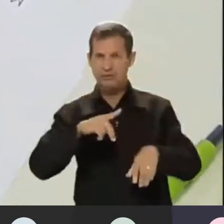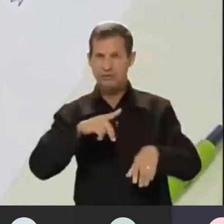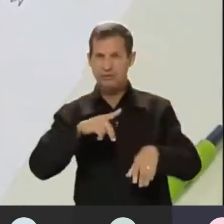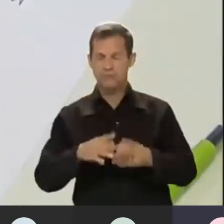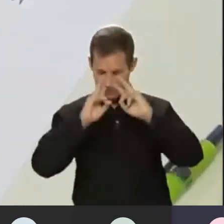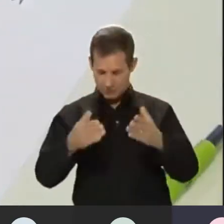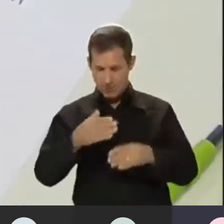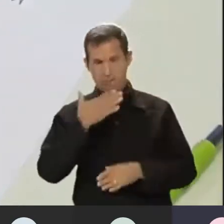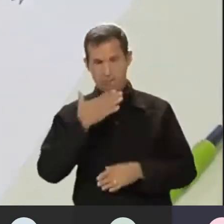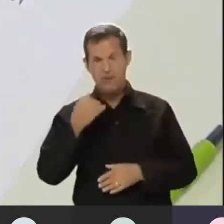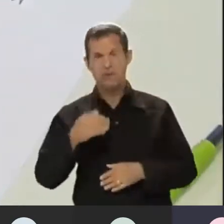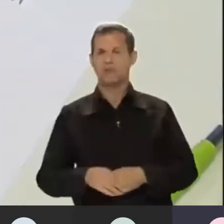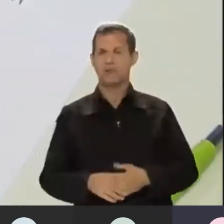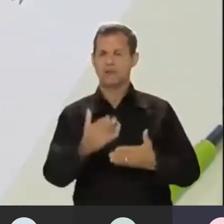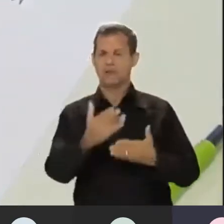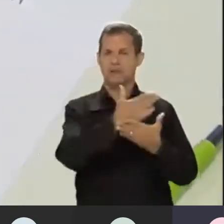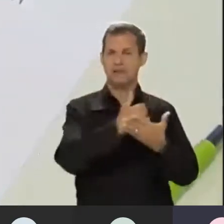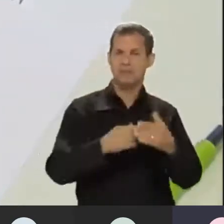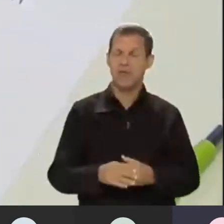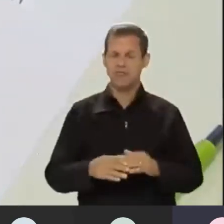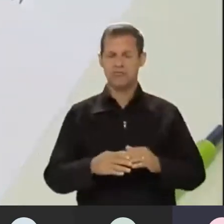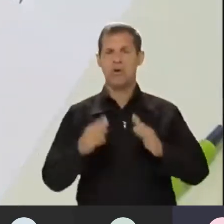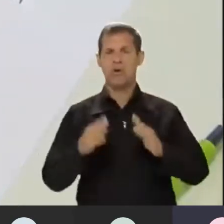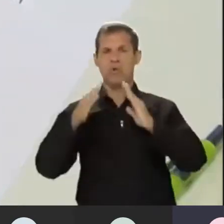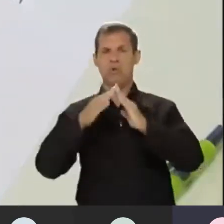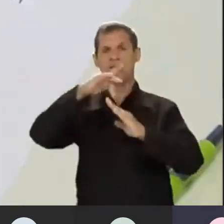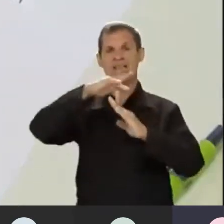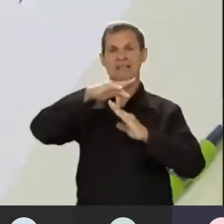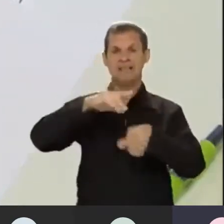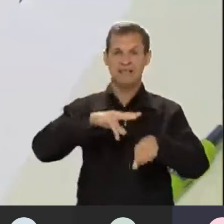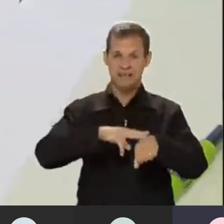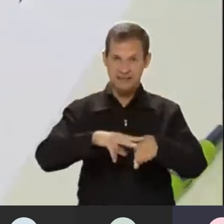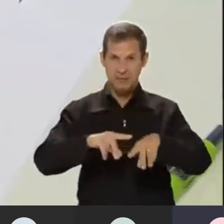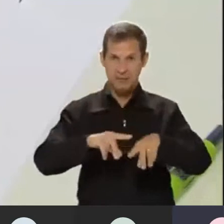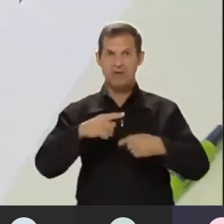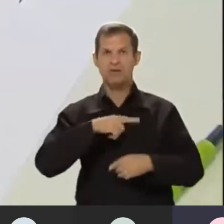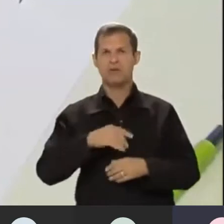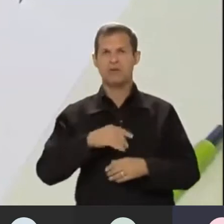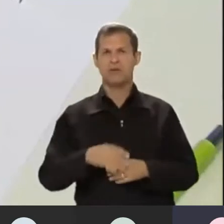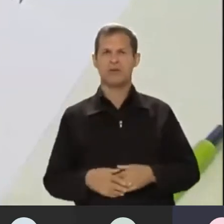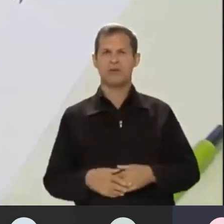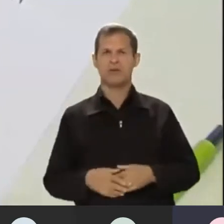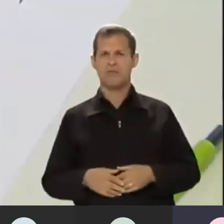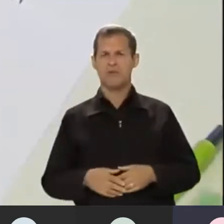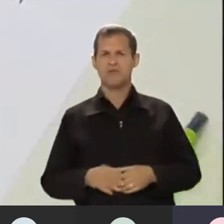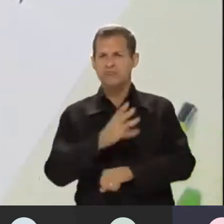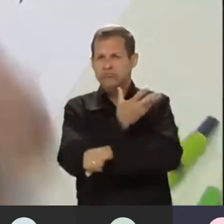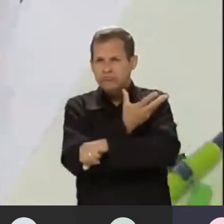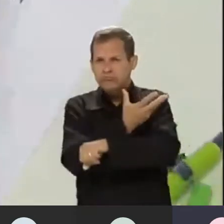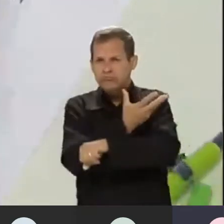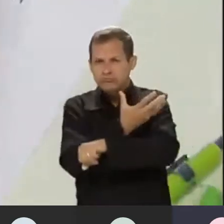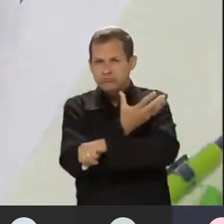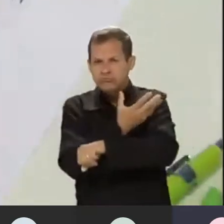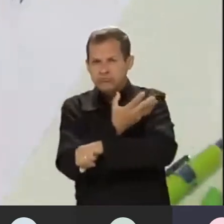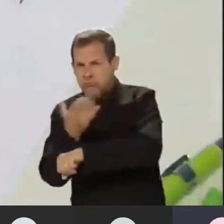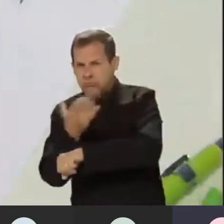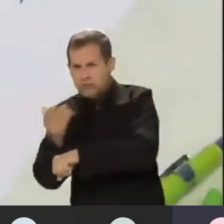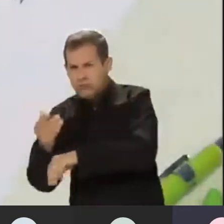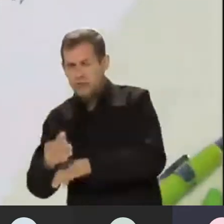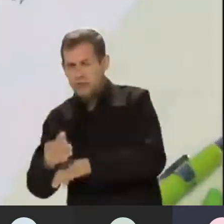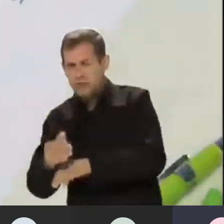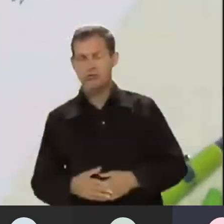para ver agora aqui no corte, um telhado verde. Tá? Então eu tenho aqui a parte dessa vegetação que vai estar em cima do meu